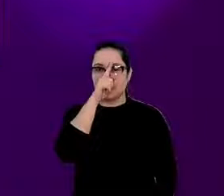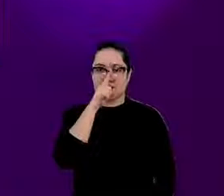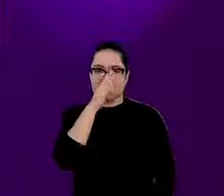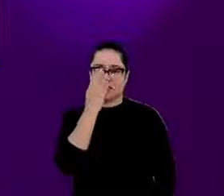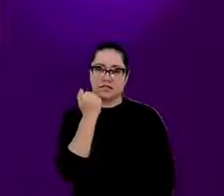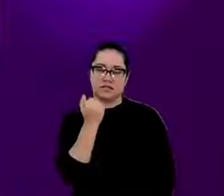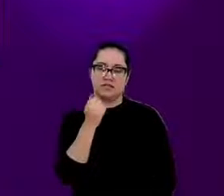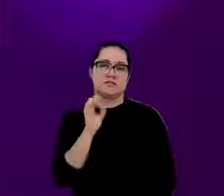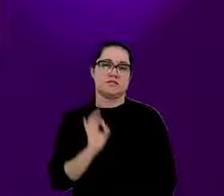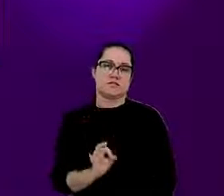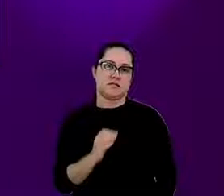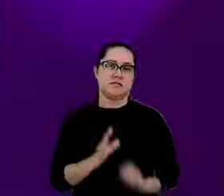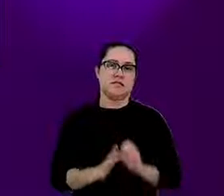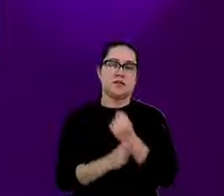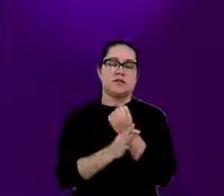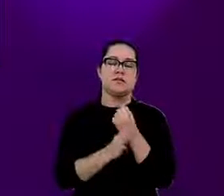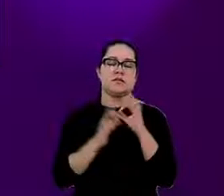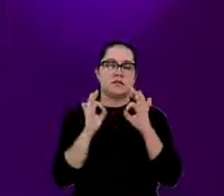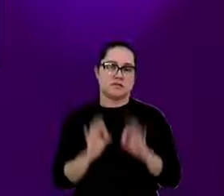garante uma segurança muito grande,